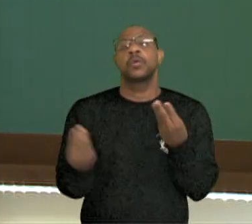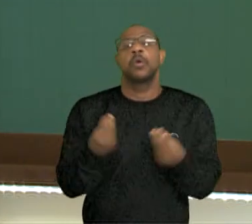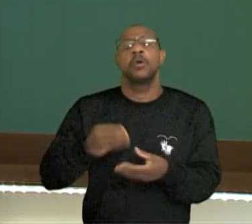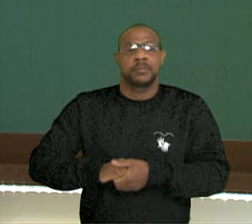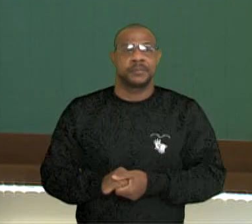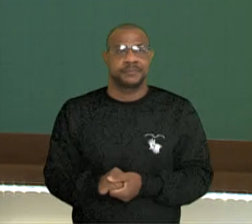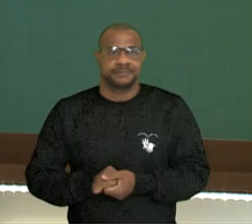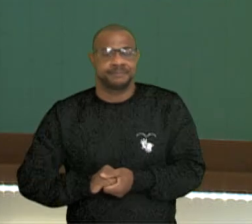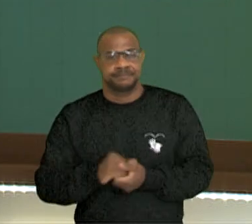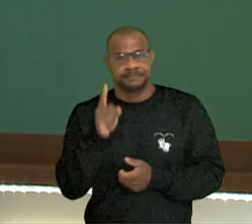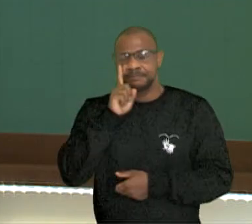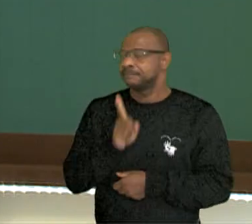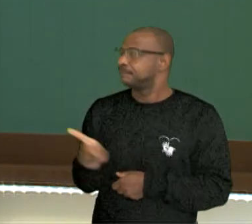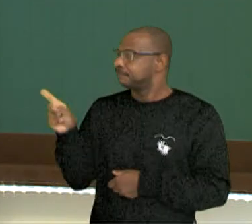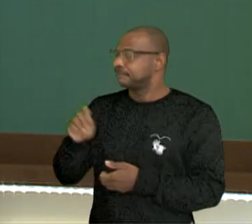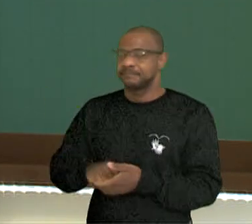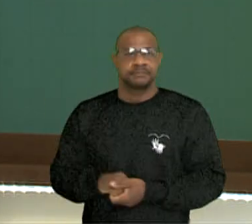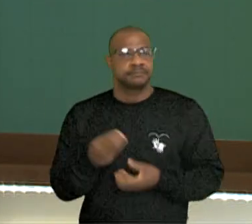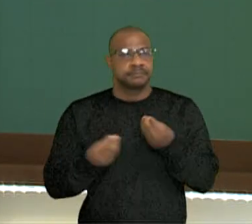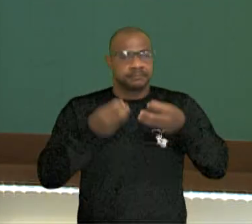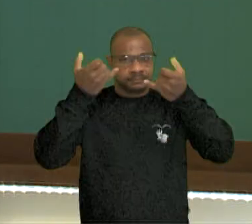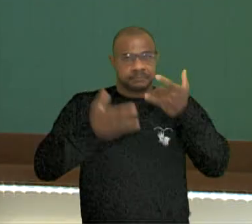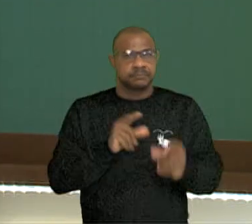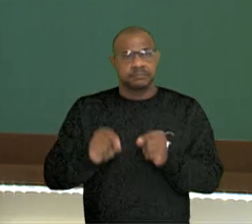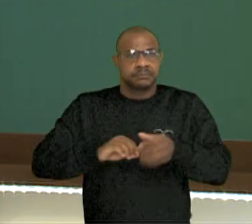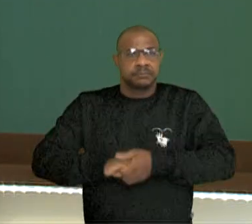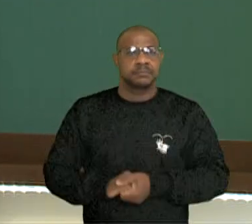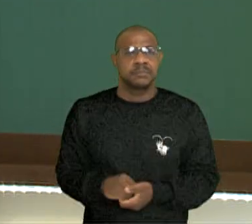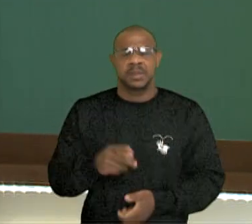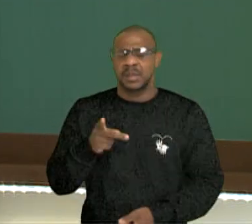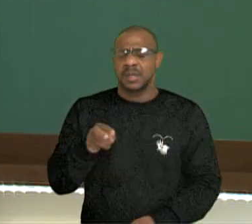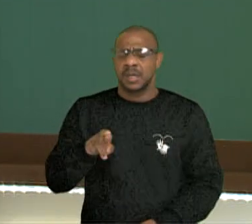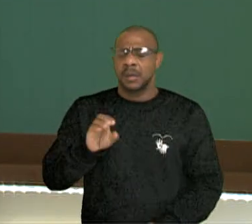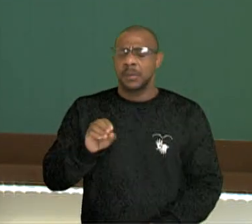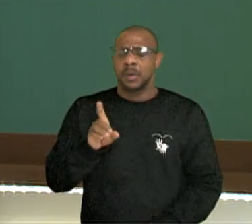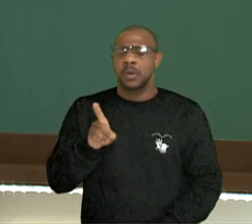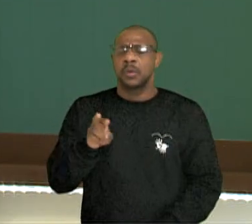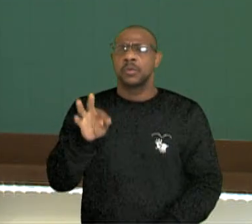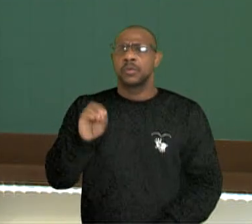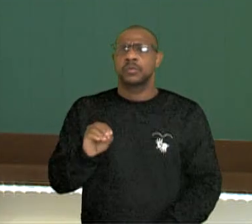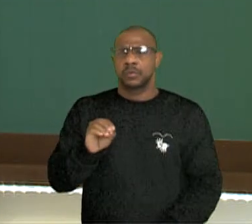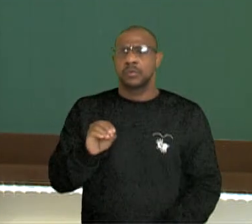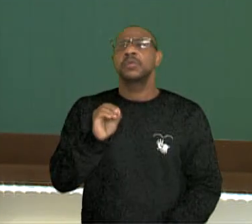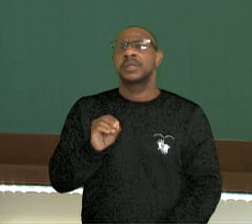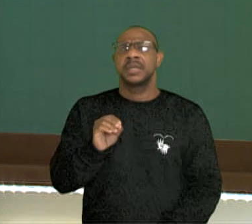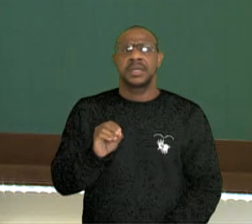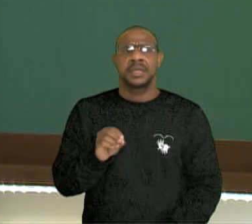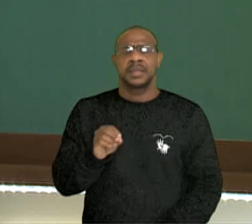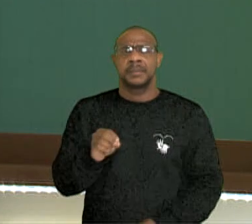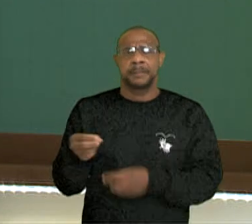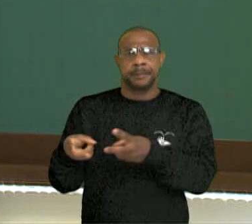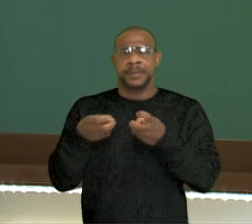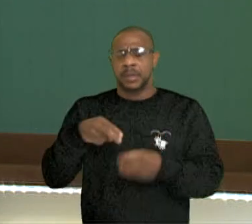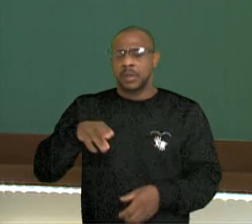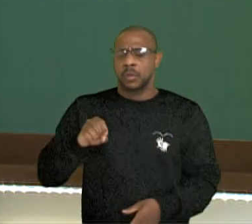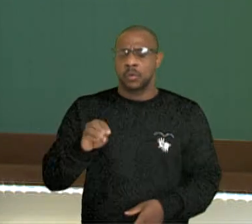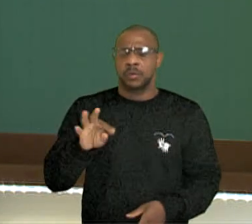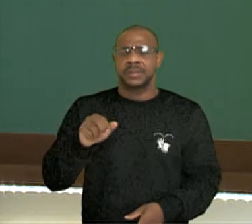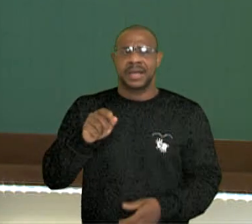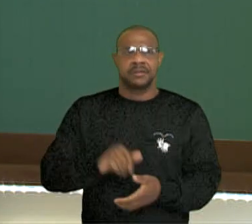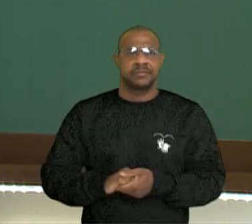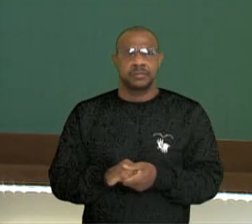produto notável. Agora nós vamos lembrar o que é um produto notável. Quadrado da soma de